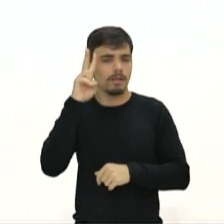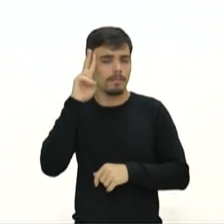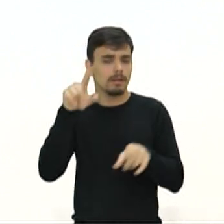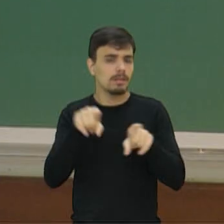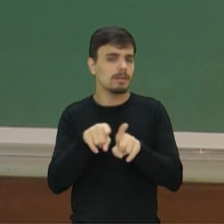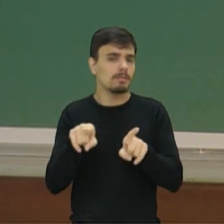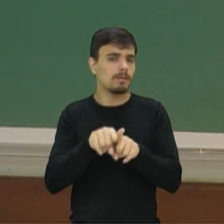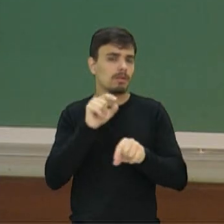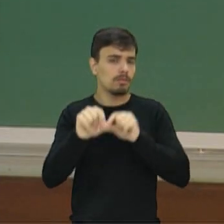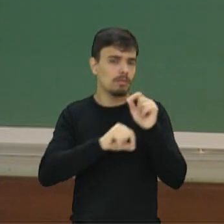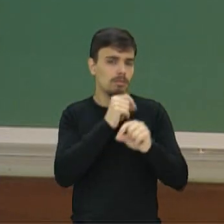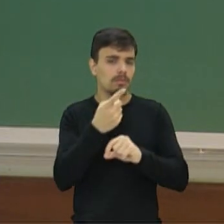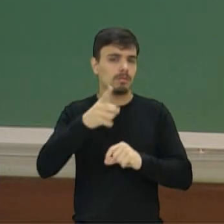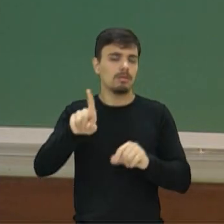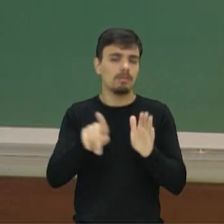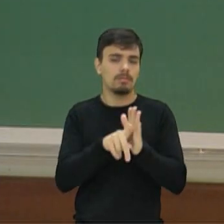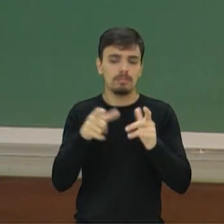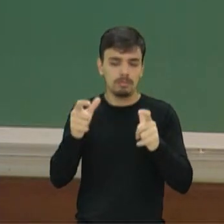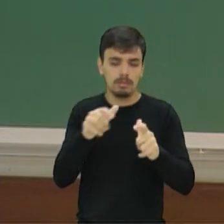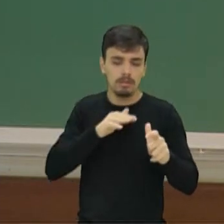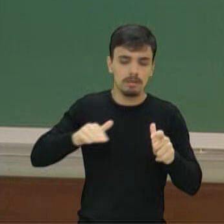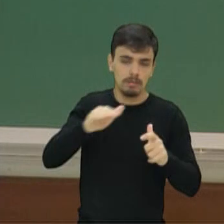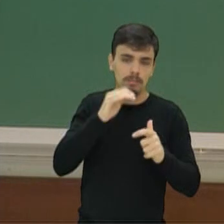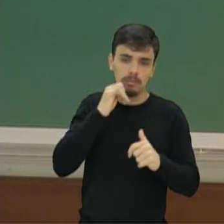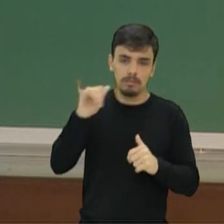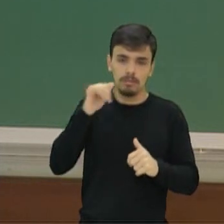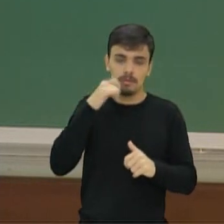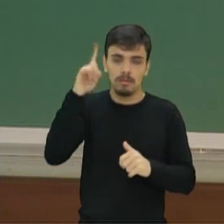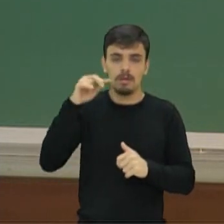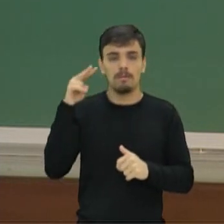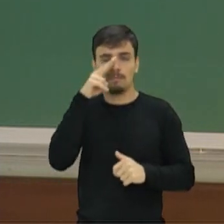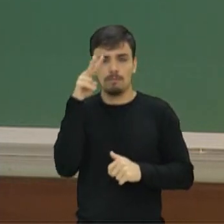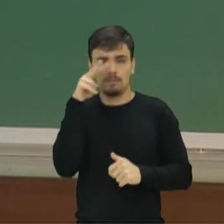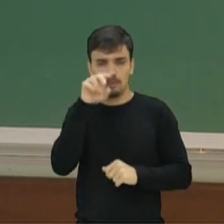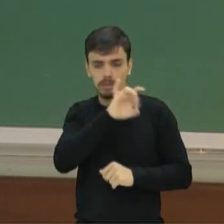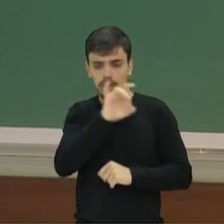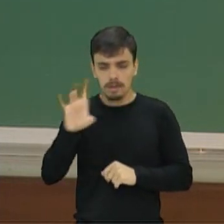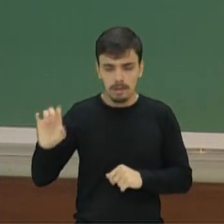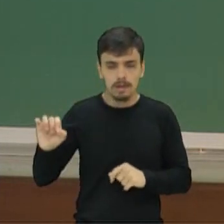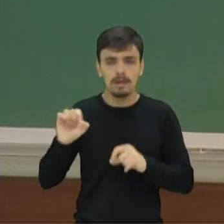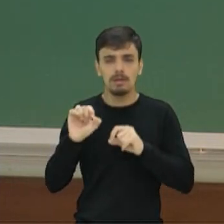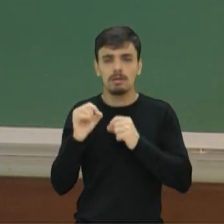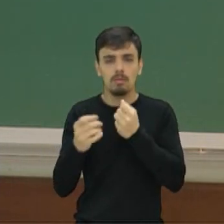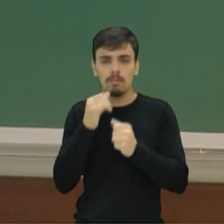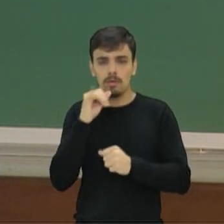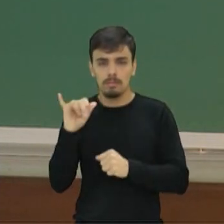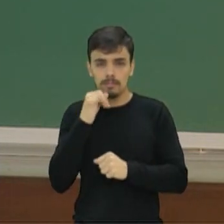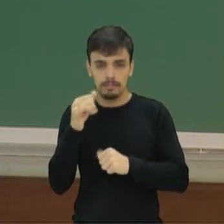a unidade de campo elétrico pessoal, é força por carga, é Newton